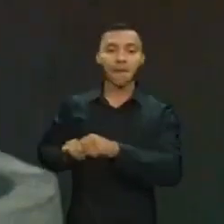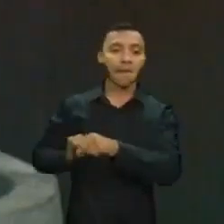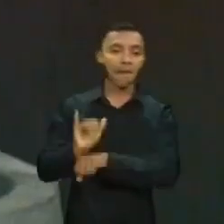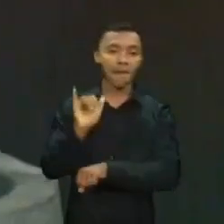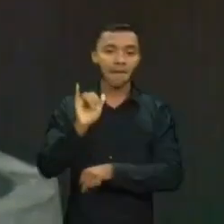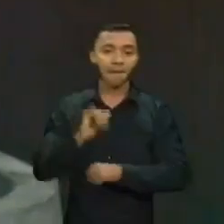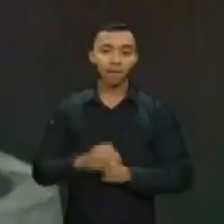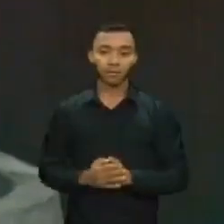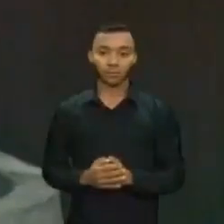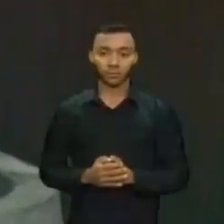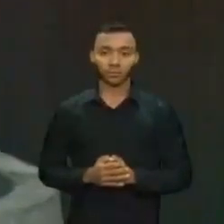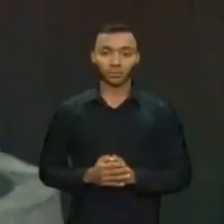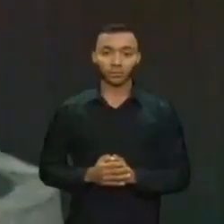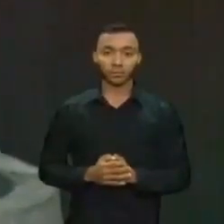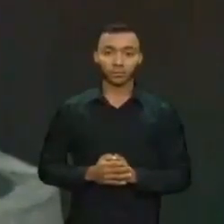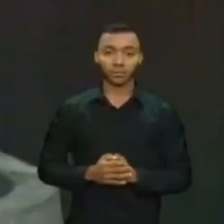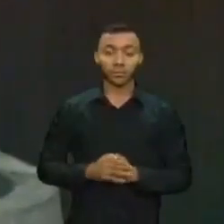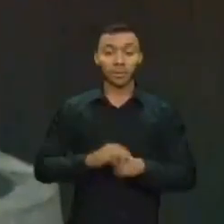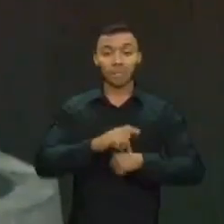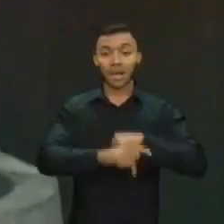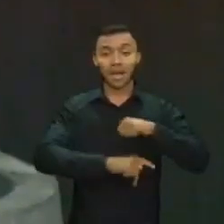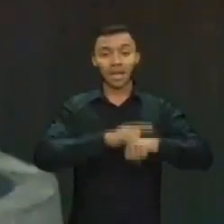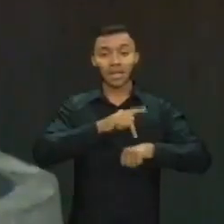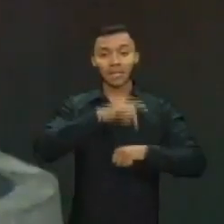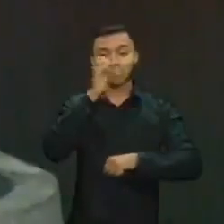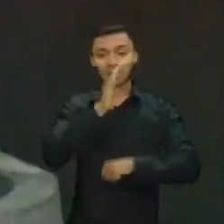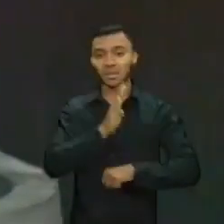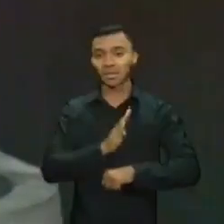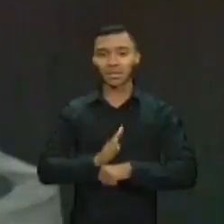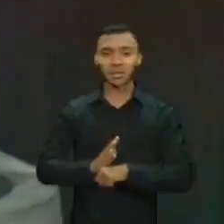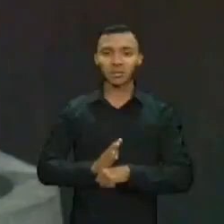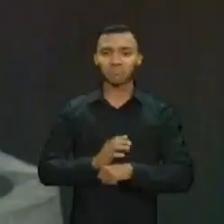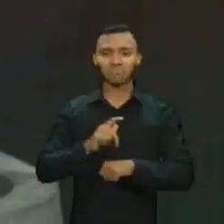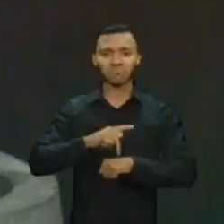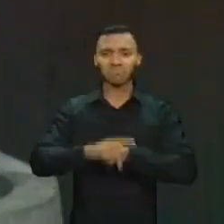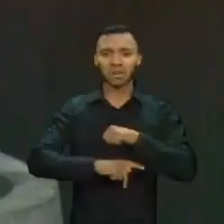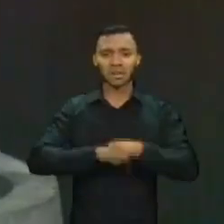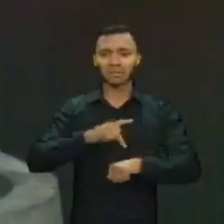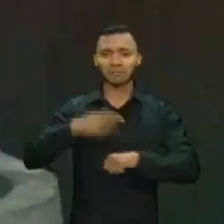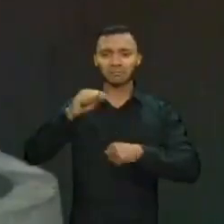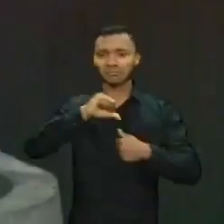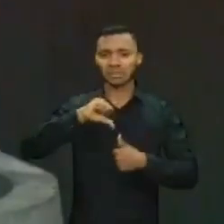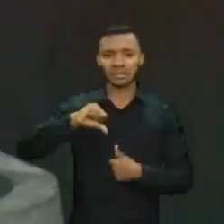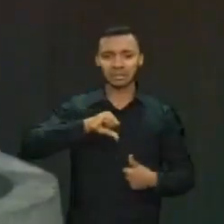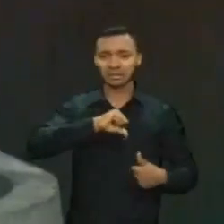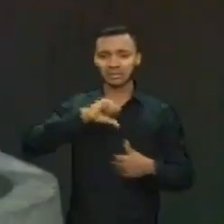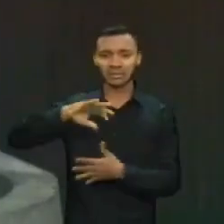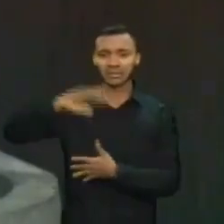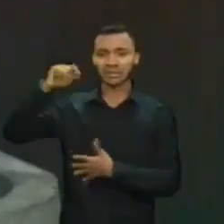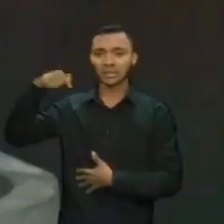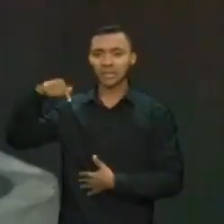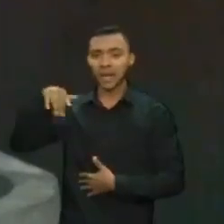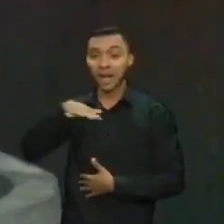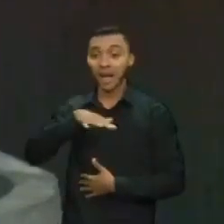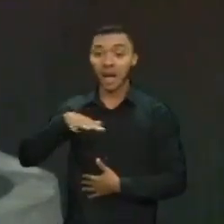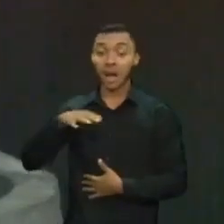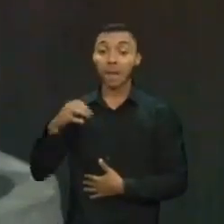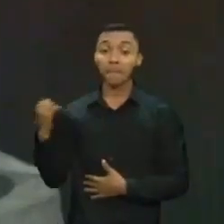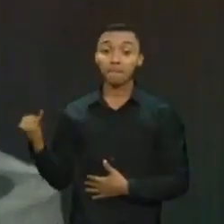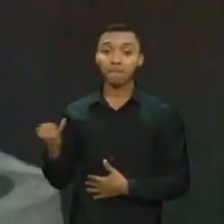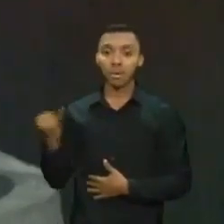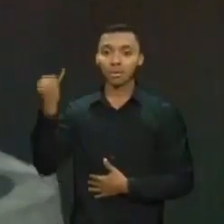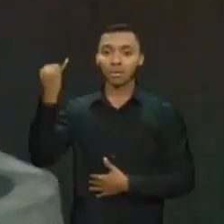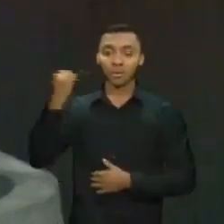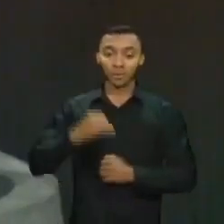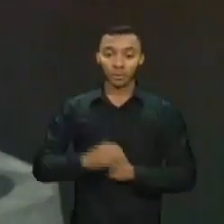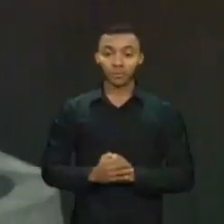O Brasil, maior país da América Latina, é uma referência geopolítica importante no Hemisfério Sul, ele